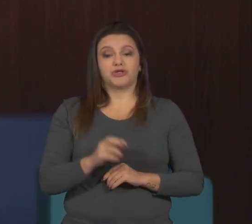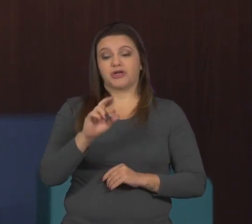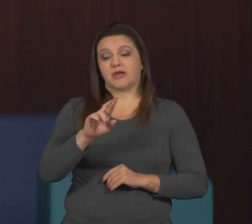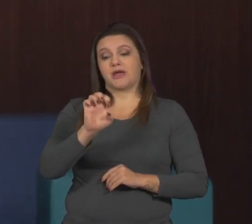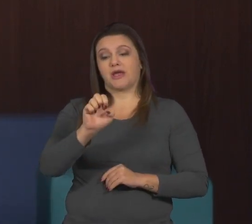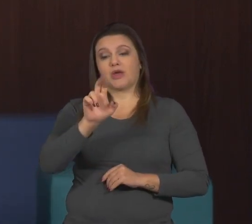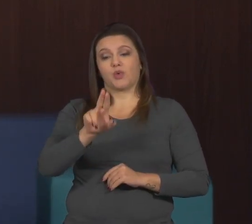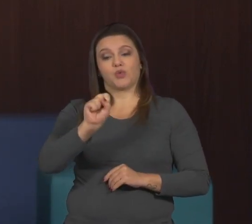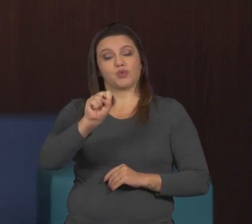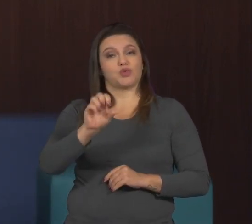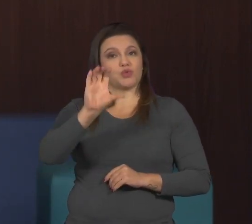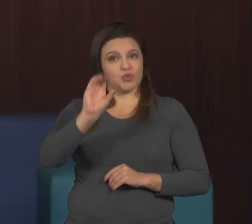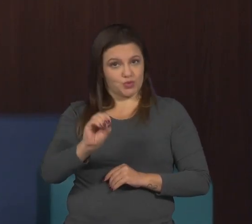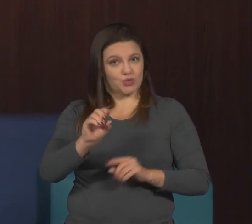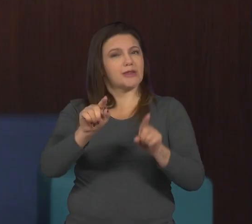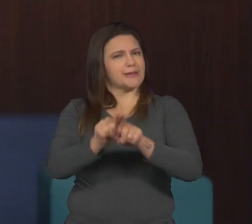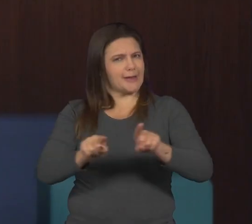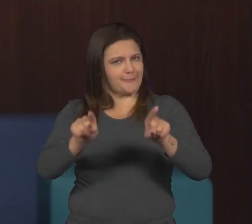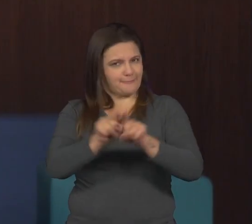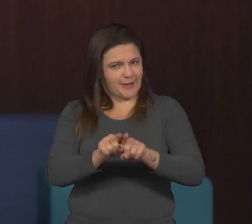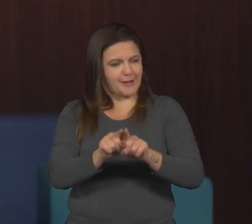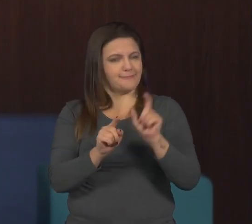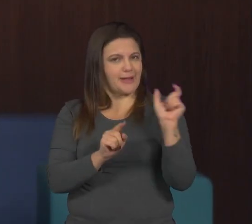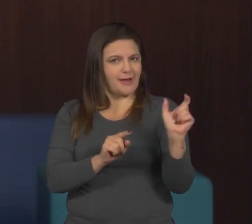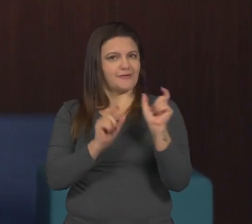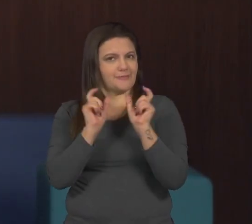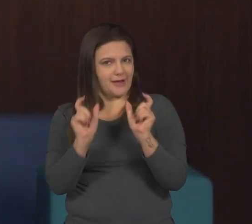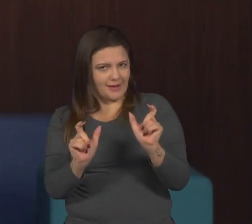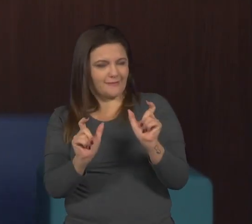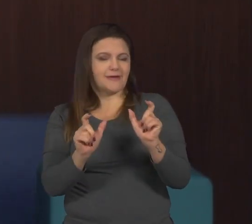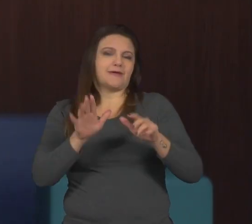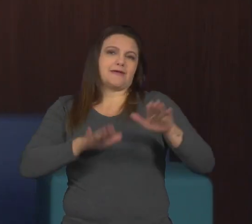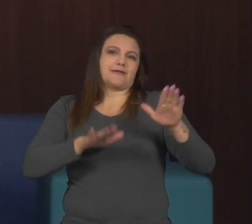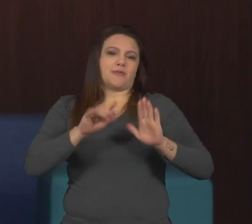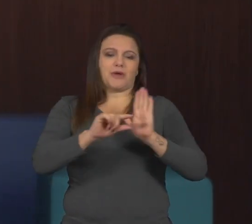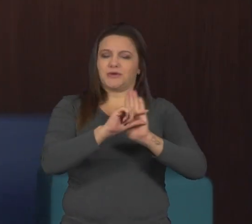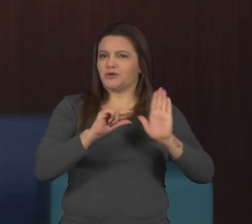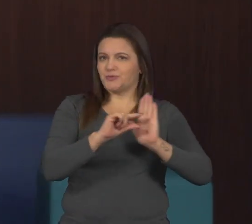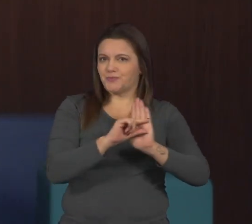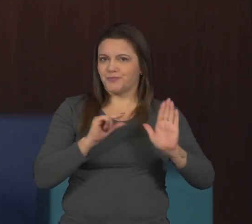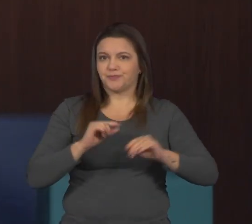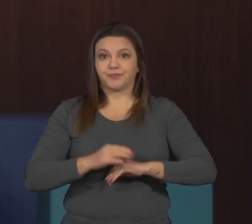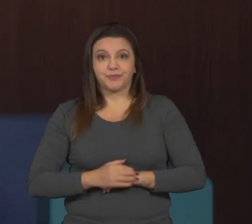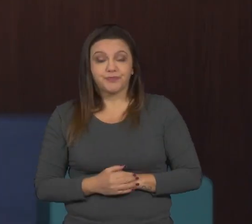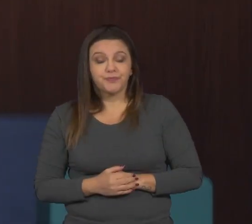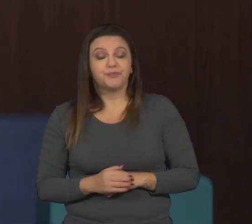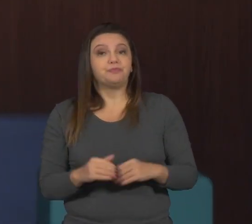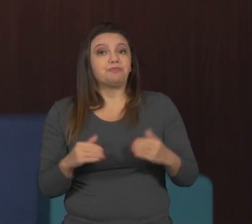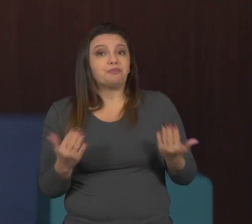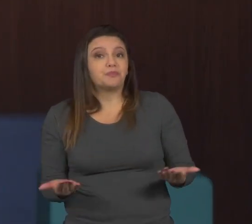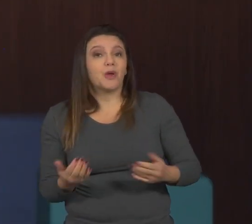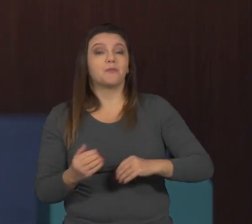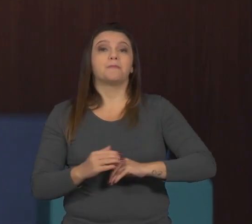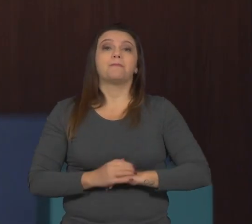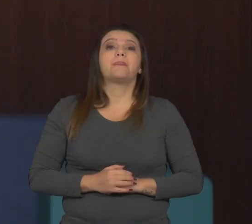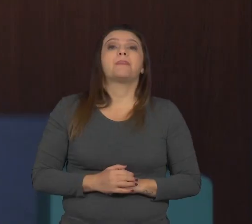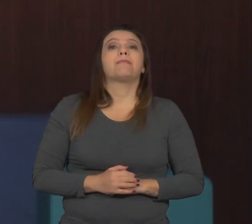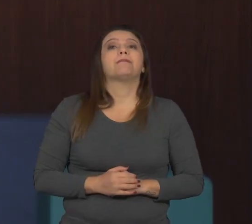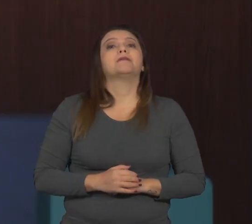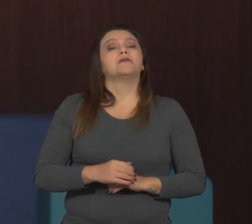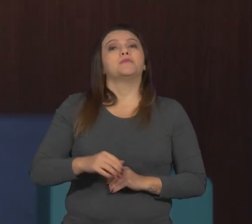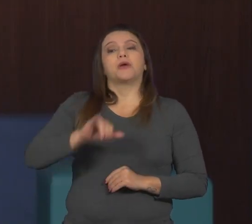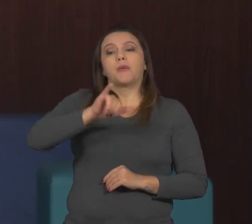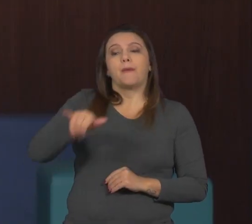reutilização de software. Bom, então, quando a gente pensa em reusar bastante software